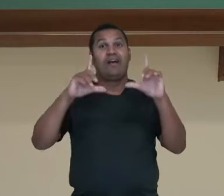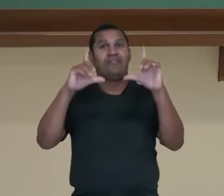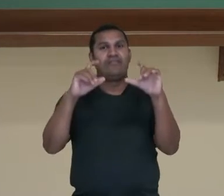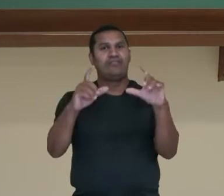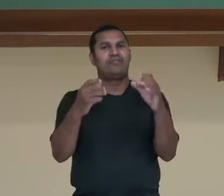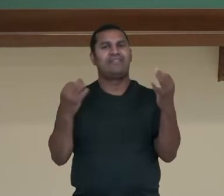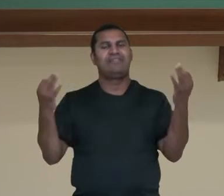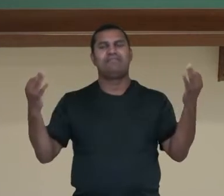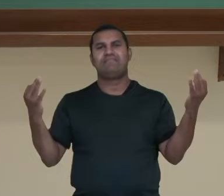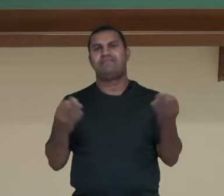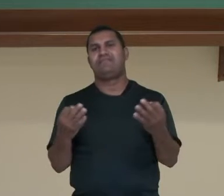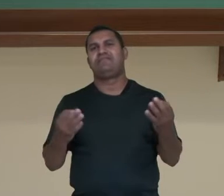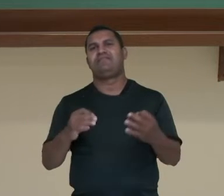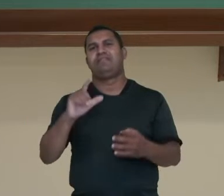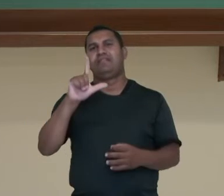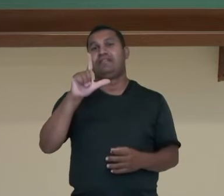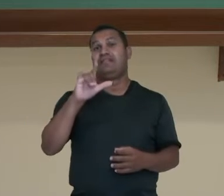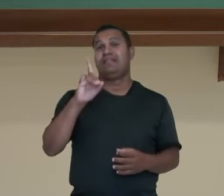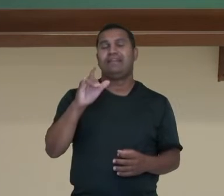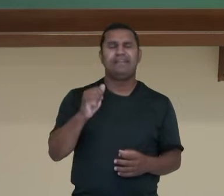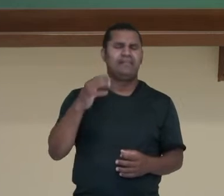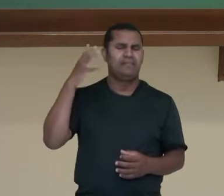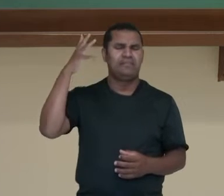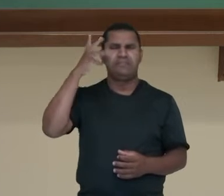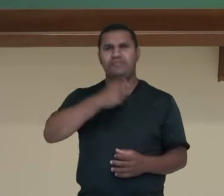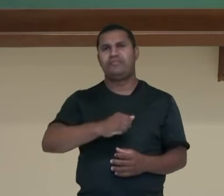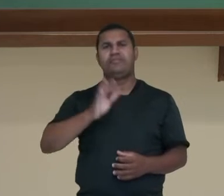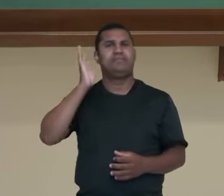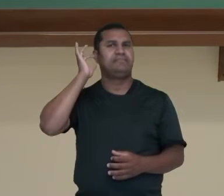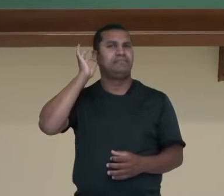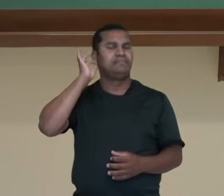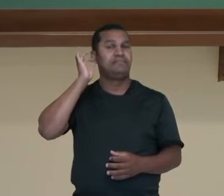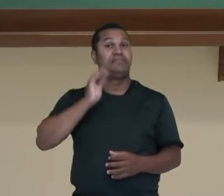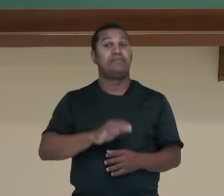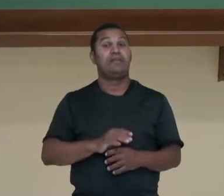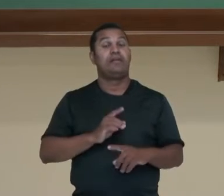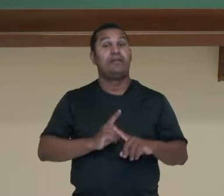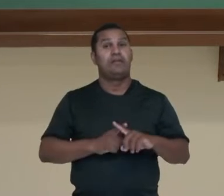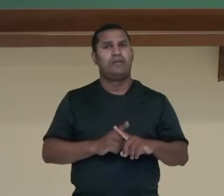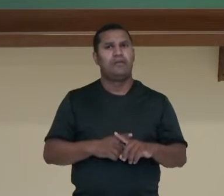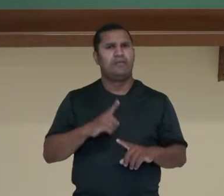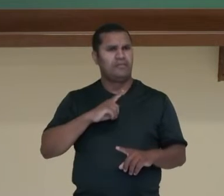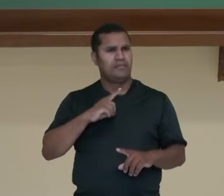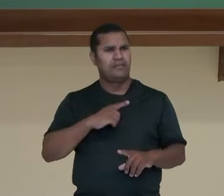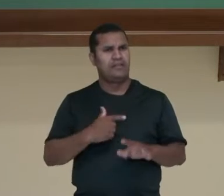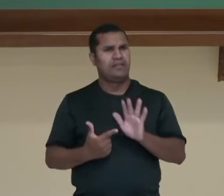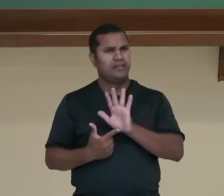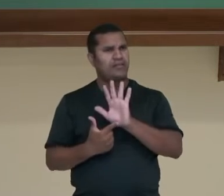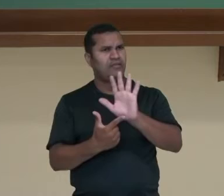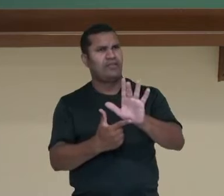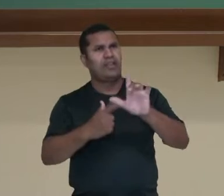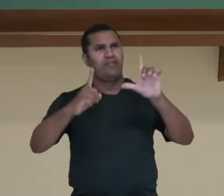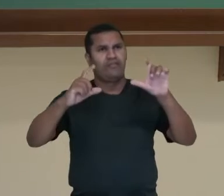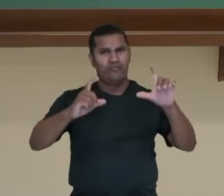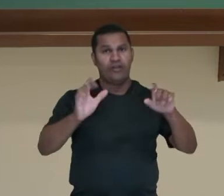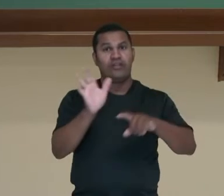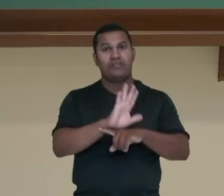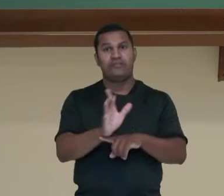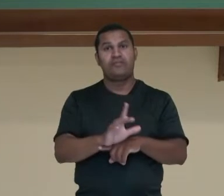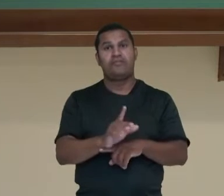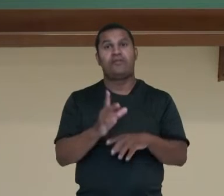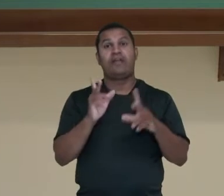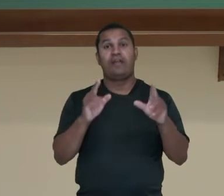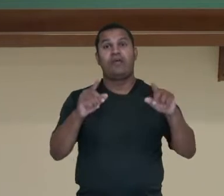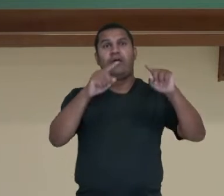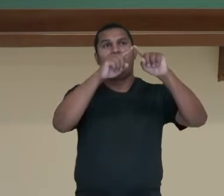fotografia daquele filme é muito lindo. Então quando falar em fotografia, mas tem foto nos filmes, professora? Não é isso. É o estilo da câmera